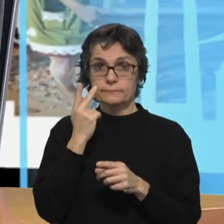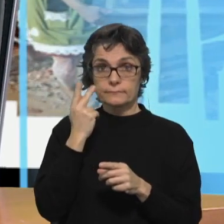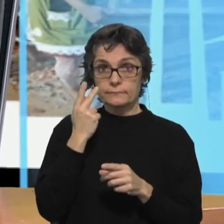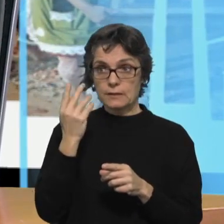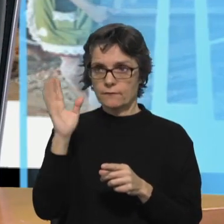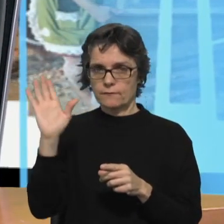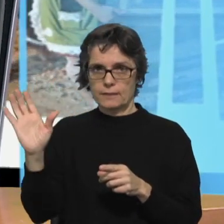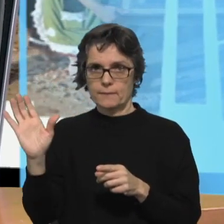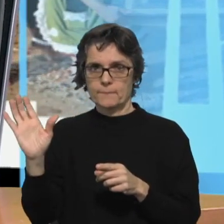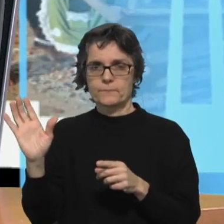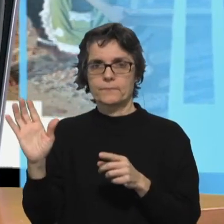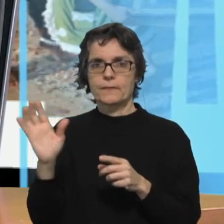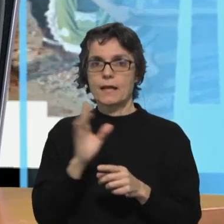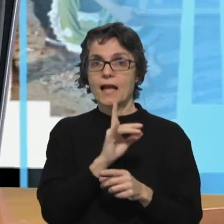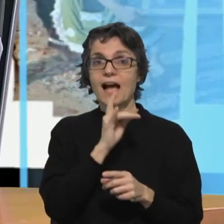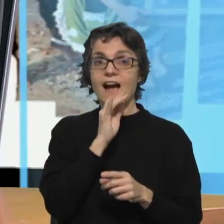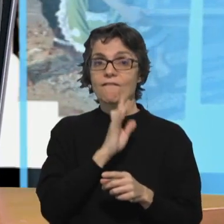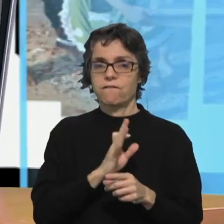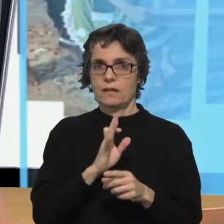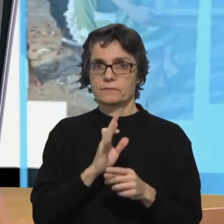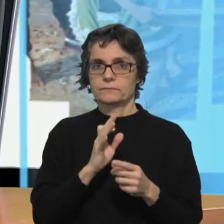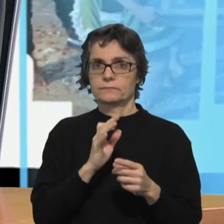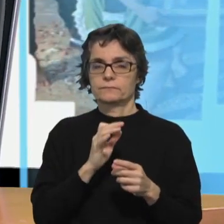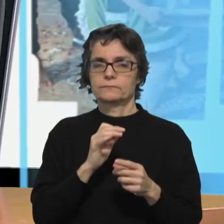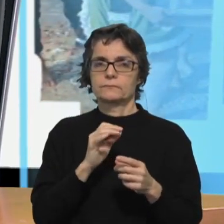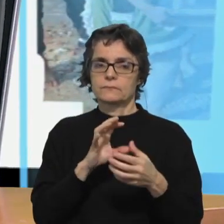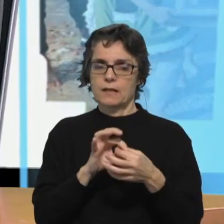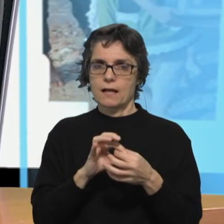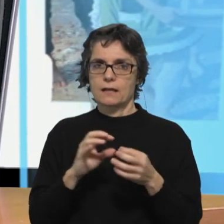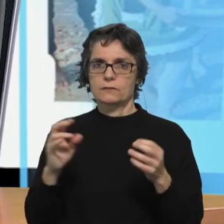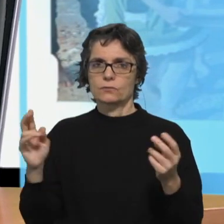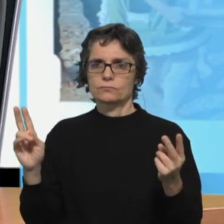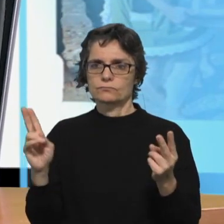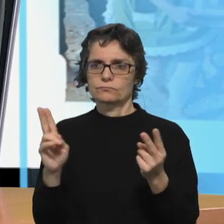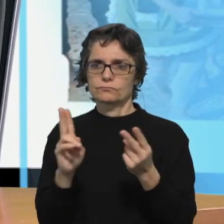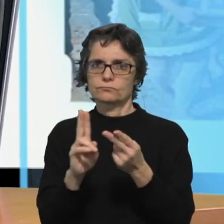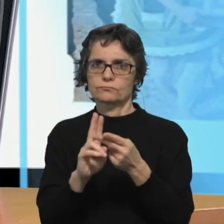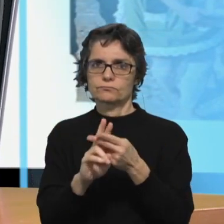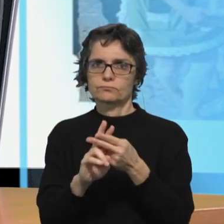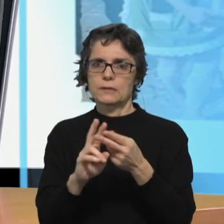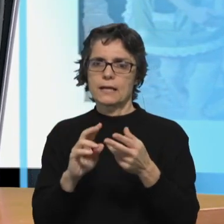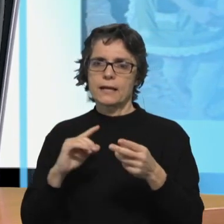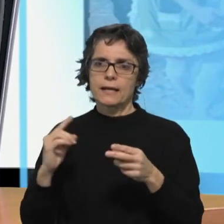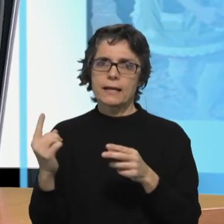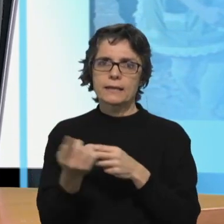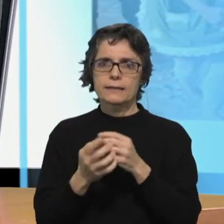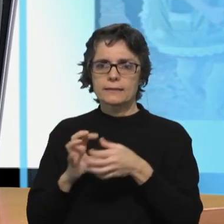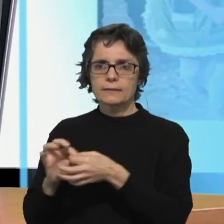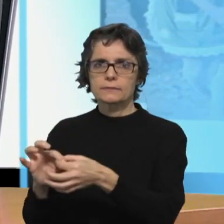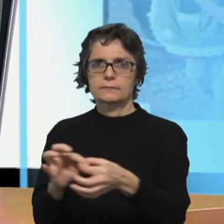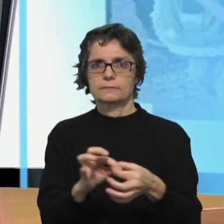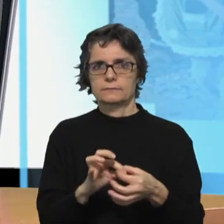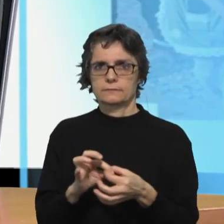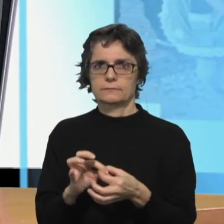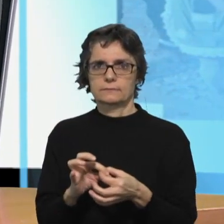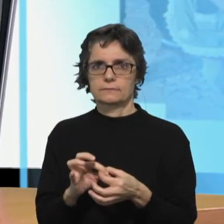os lugares da fé, particularmente os sacramentos, com esta identidade de crente. No fundo, há aqui uma triangulação engraçada, não é? E, como te dizia,